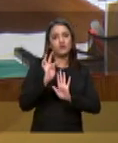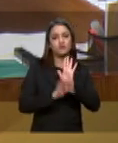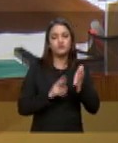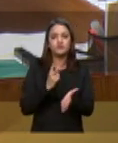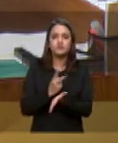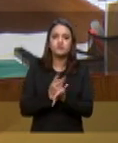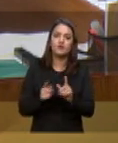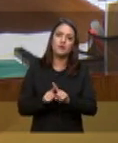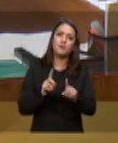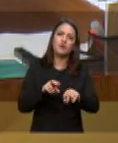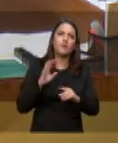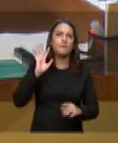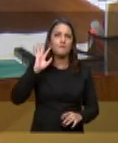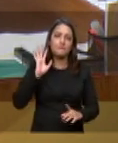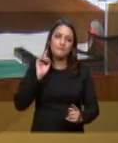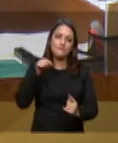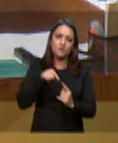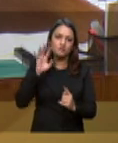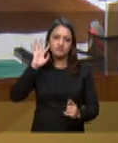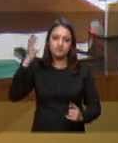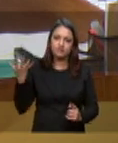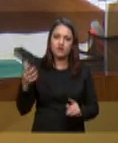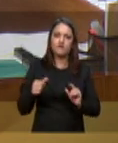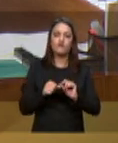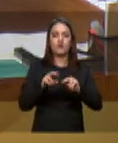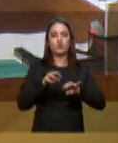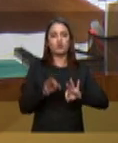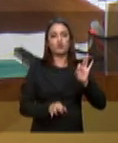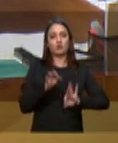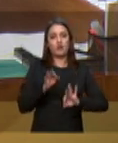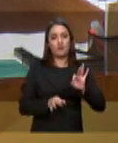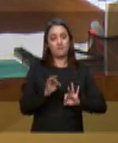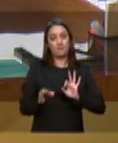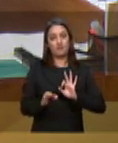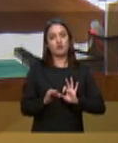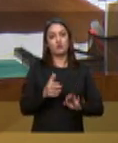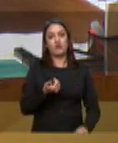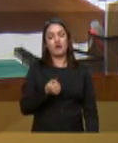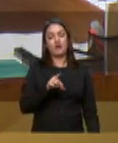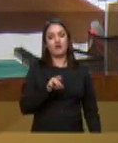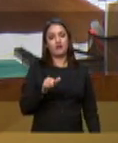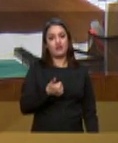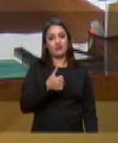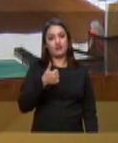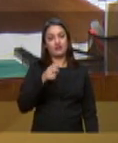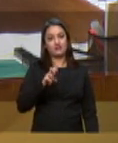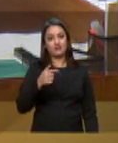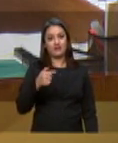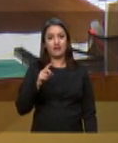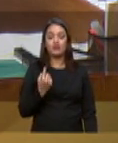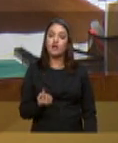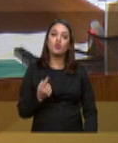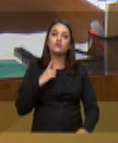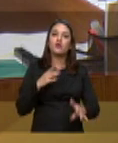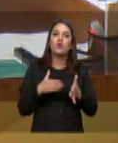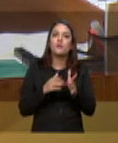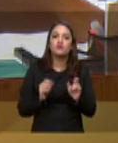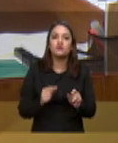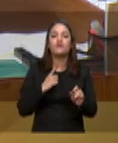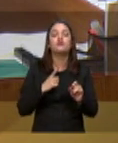mesmo pelas razões de decidir adotadas por ocasião do julgamento de mérito da ADI 1571, se limita tão somente a concretizar a